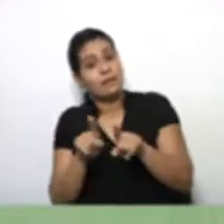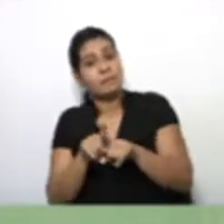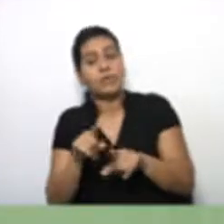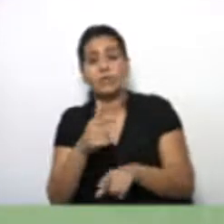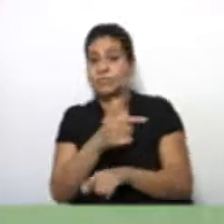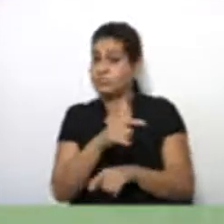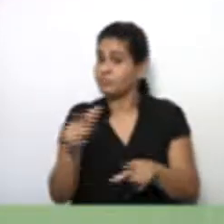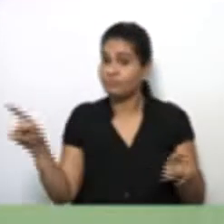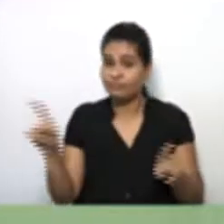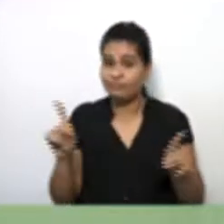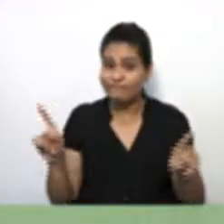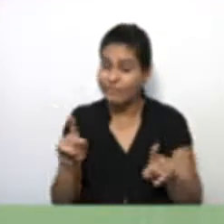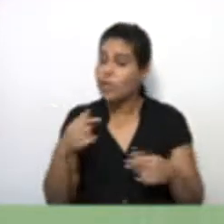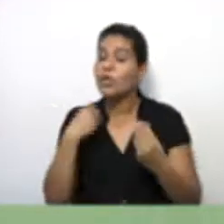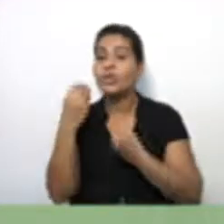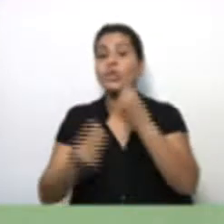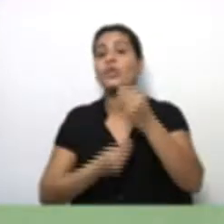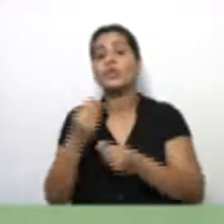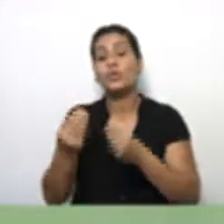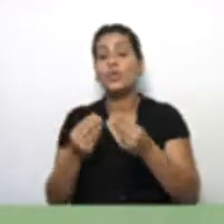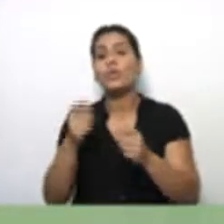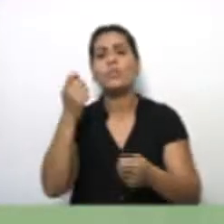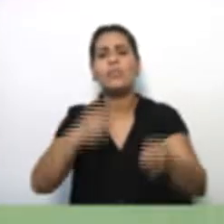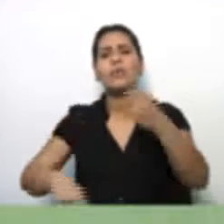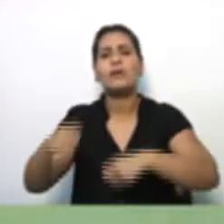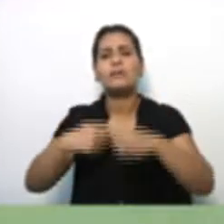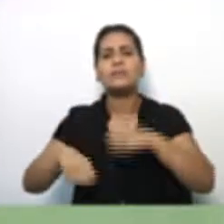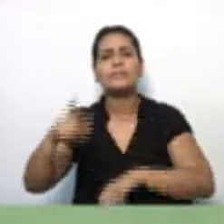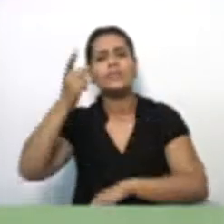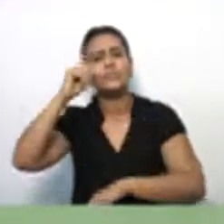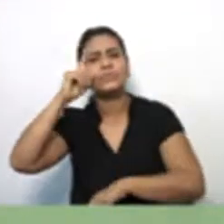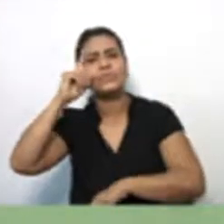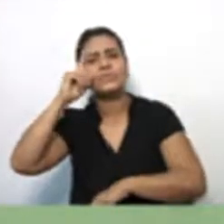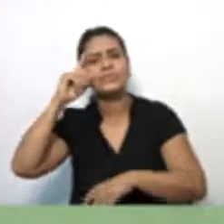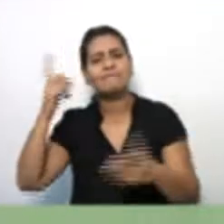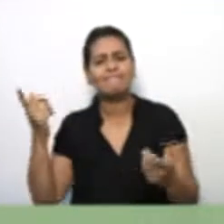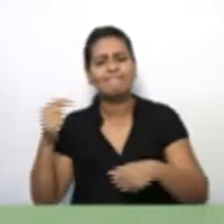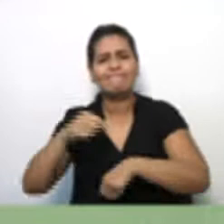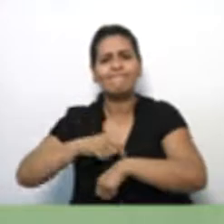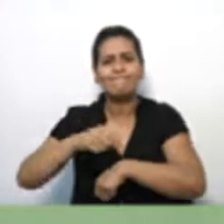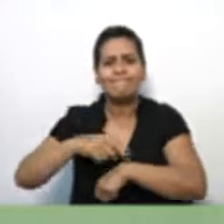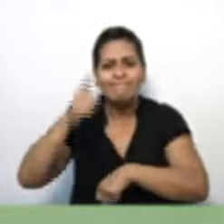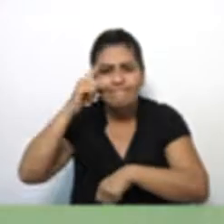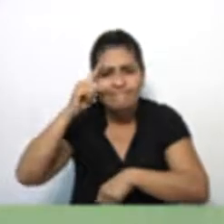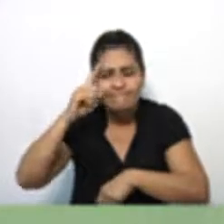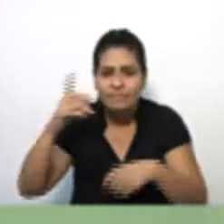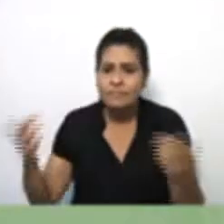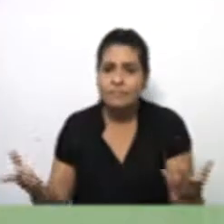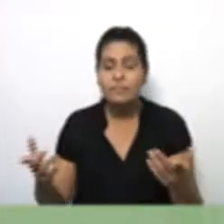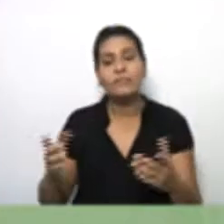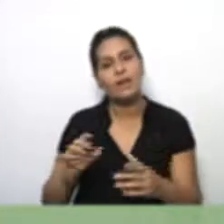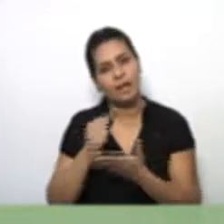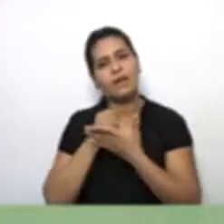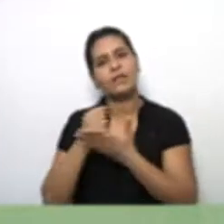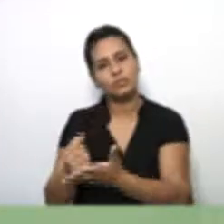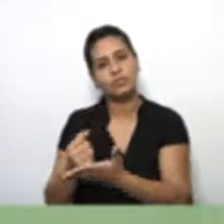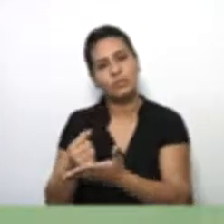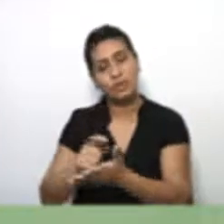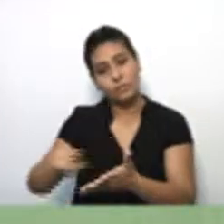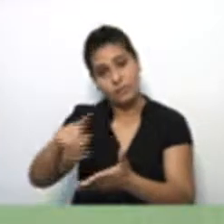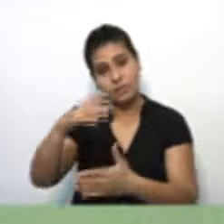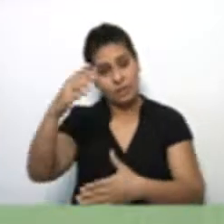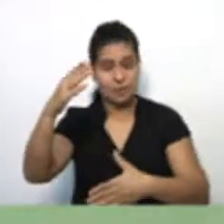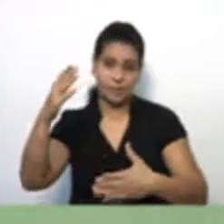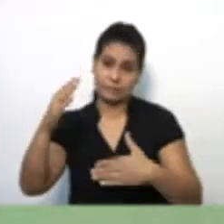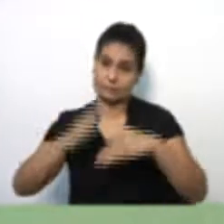irá, olha aqui, ó, indicar como administrar o dia a dia de trabalho, tá? Mas ajudará o quê? Você, profissional